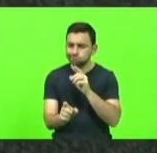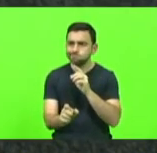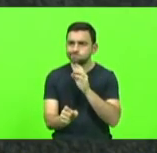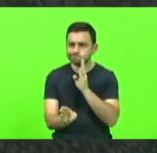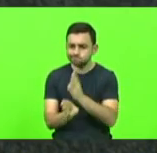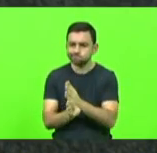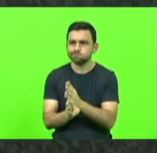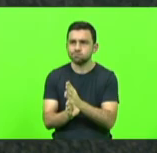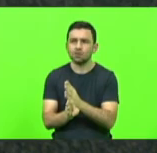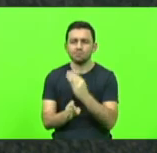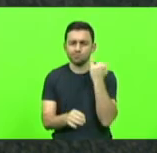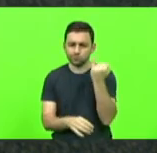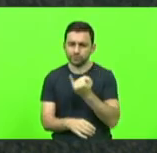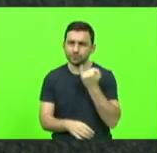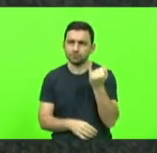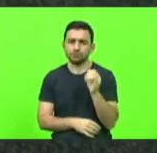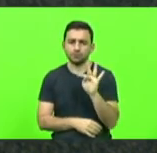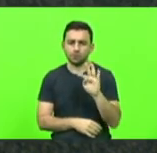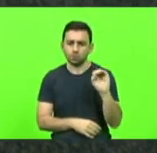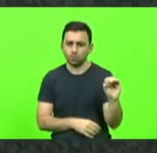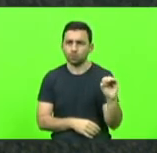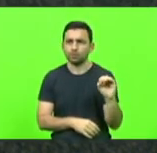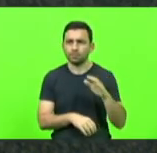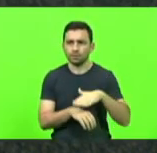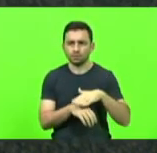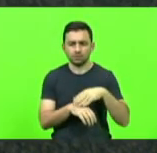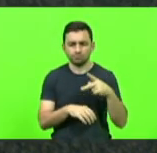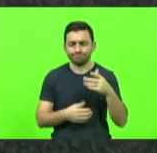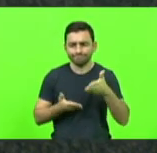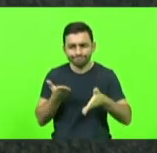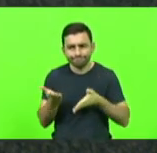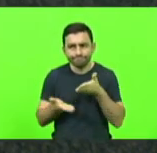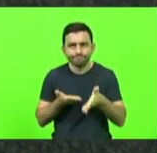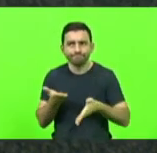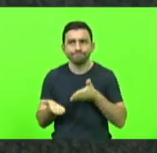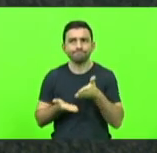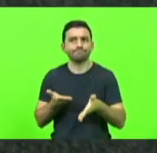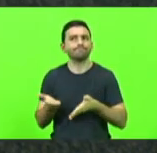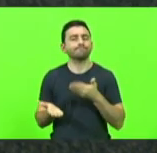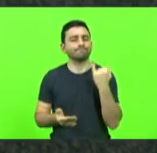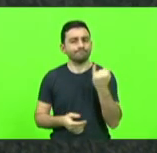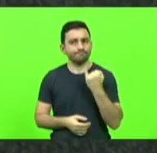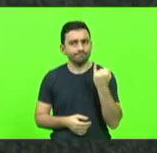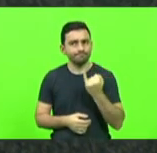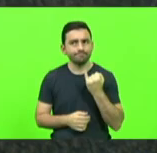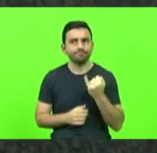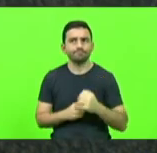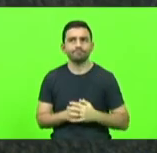os benefícios, a eficácia do tratamento, né? Então, a gente precisa